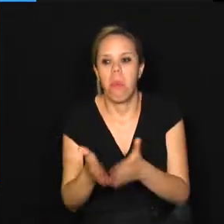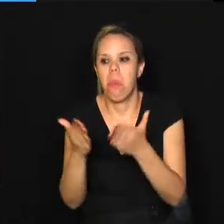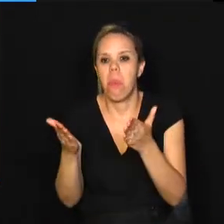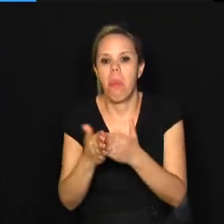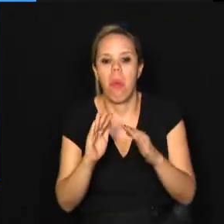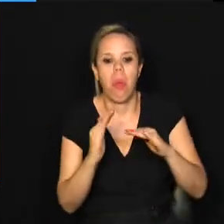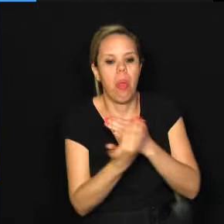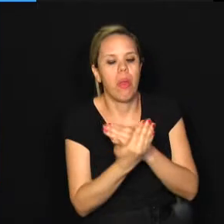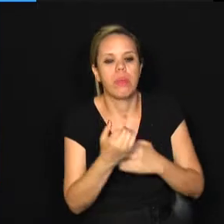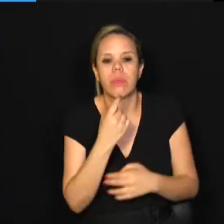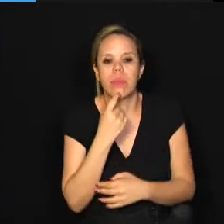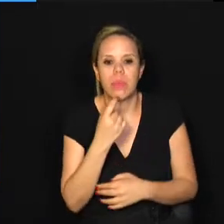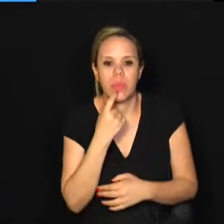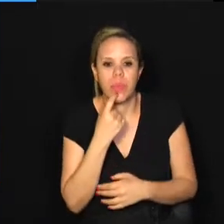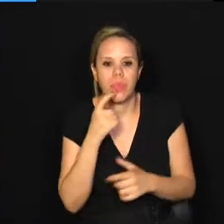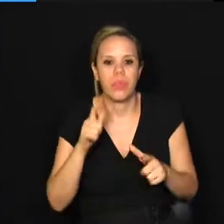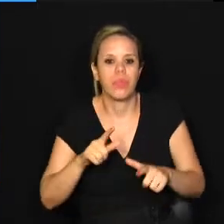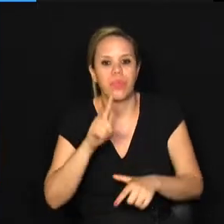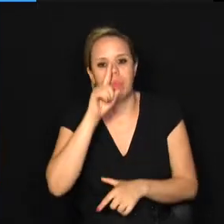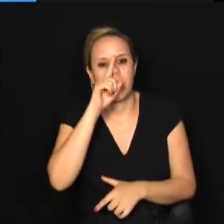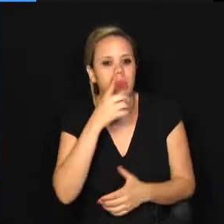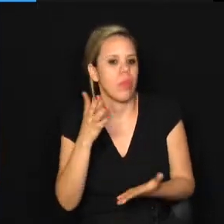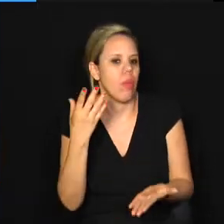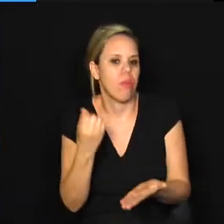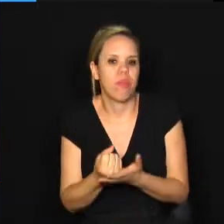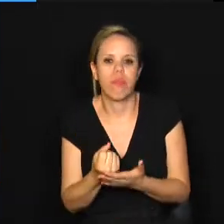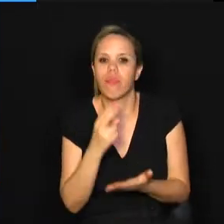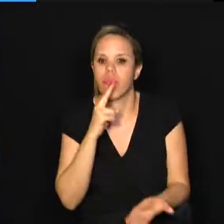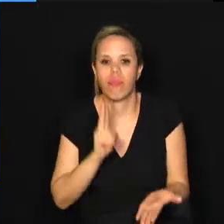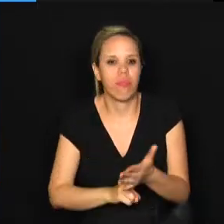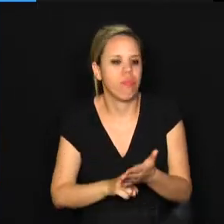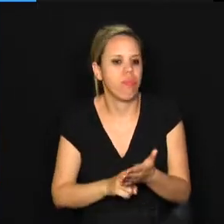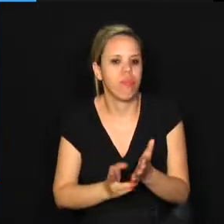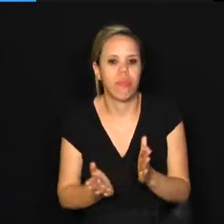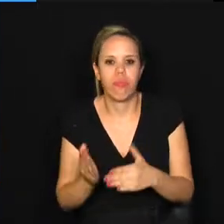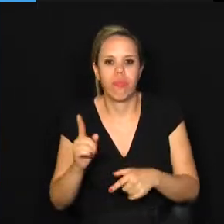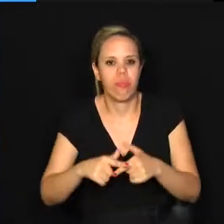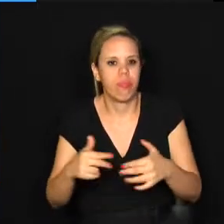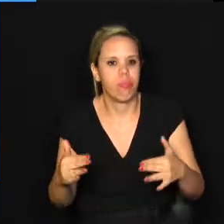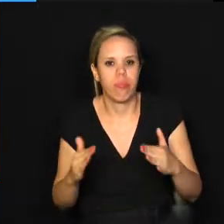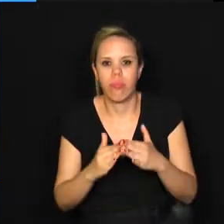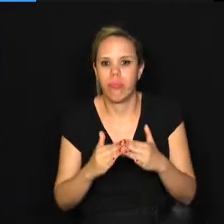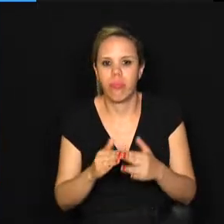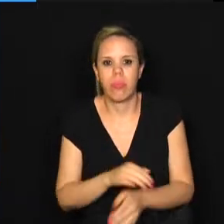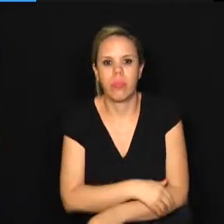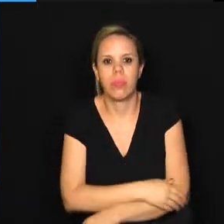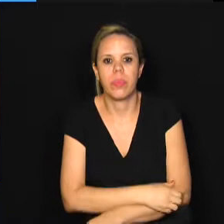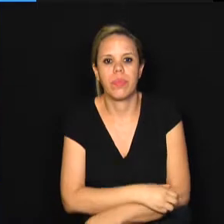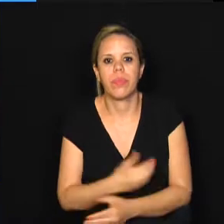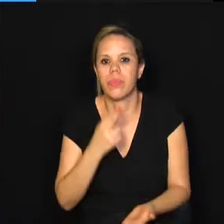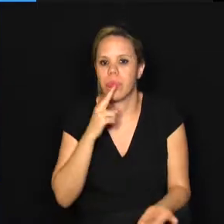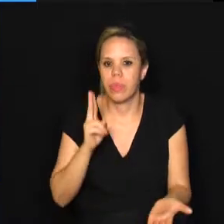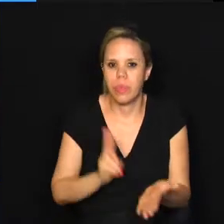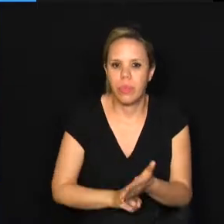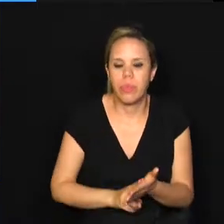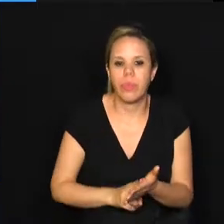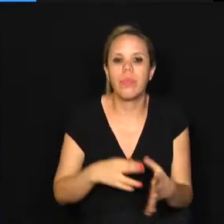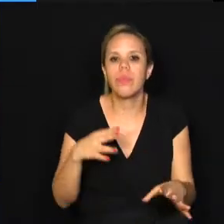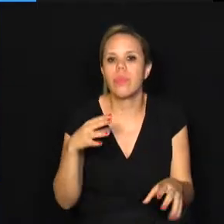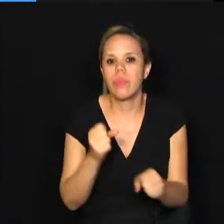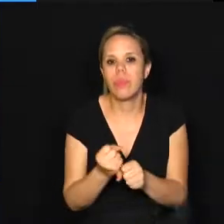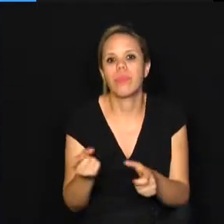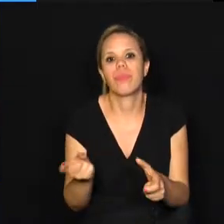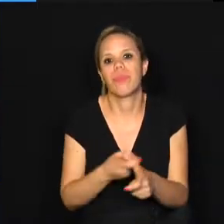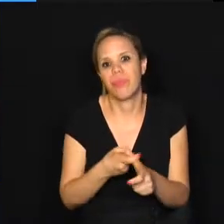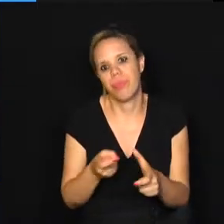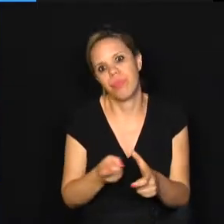Campinas está nessa área de risco e não recebe mais as suas encomendas em casa. Ou seja, a gente recebe carta, recebe contas, boleto